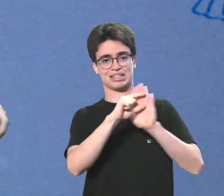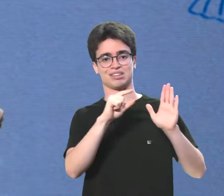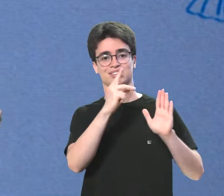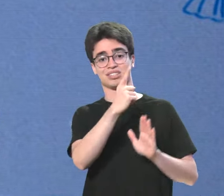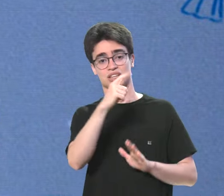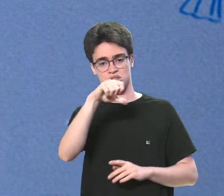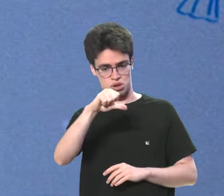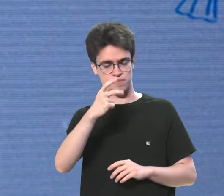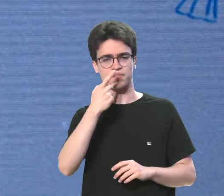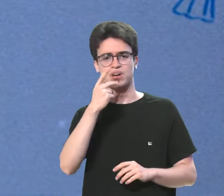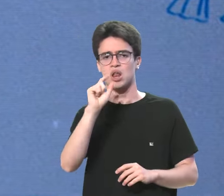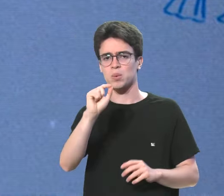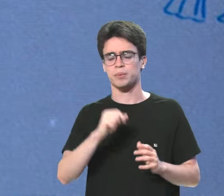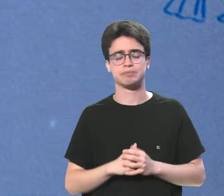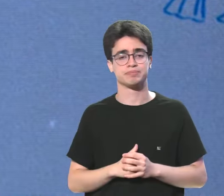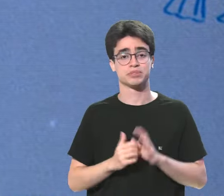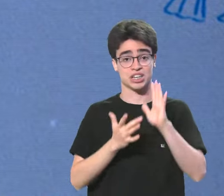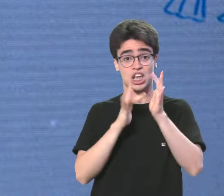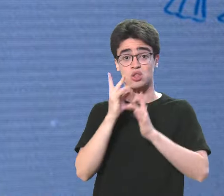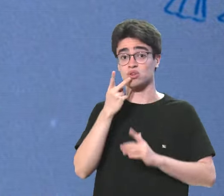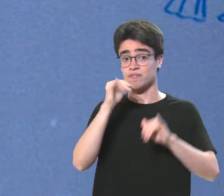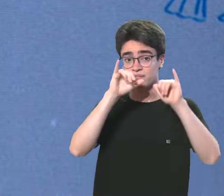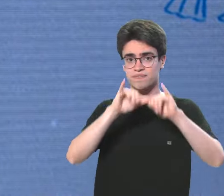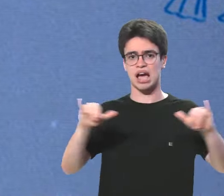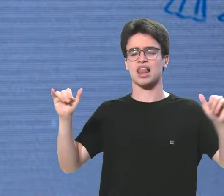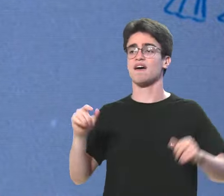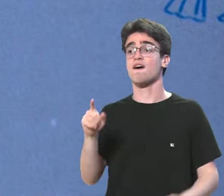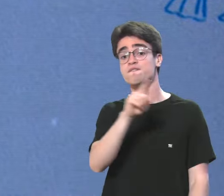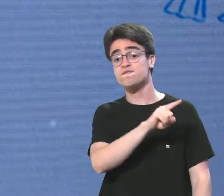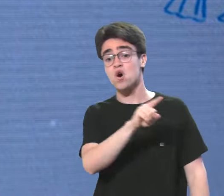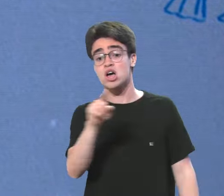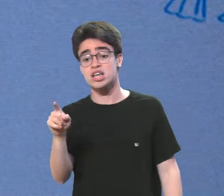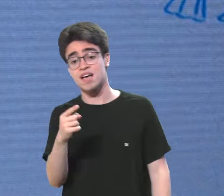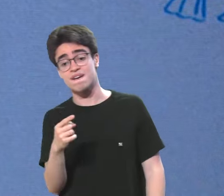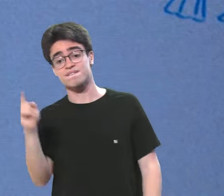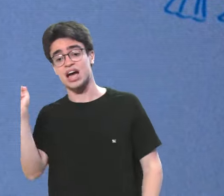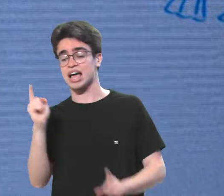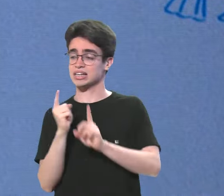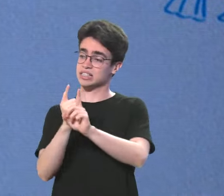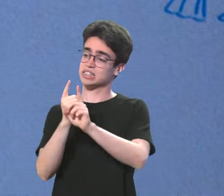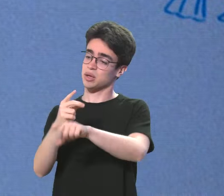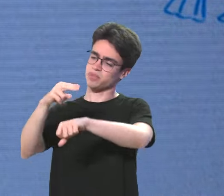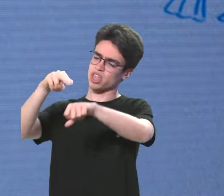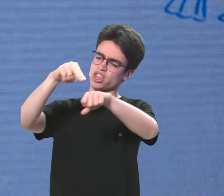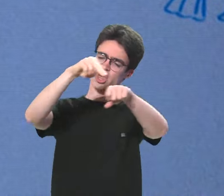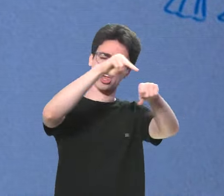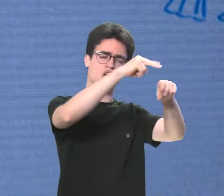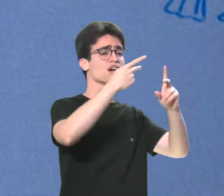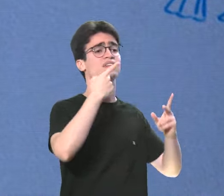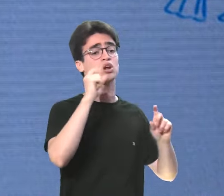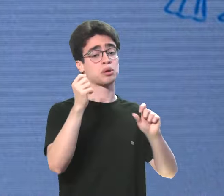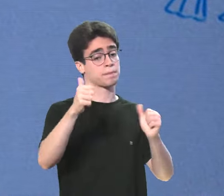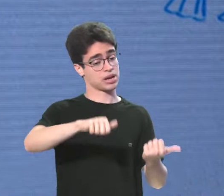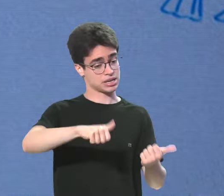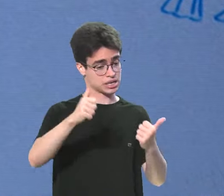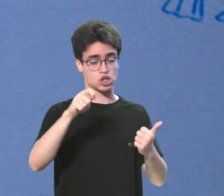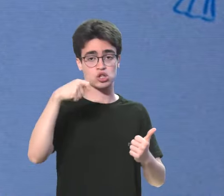falando portanto vão e façam discípulos de todas as nações batizando-os em nome do